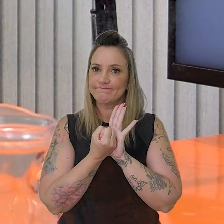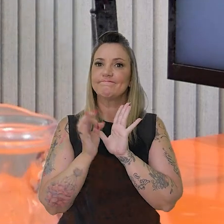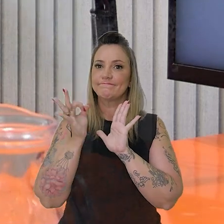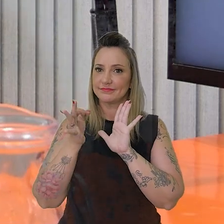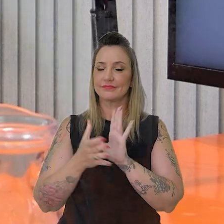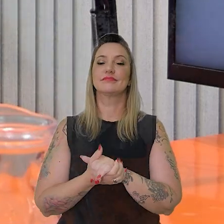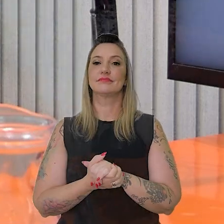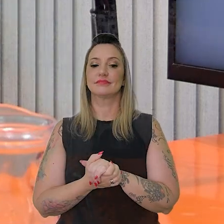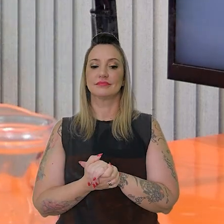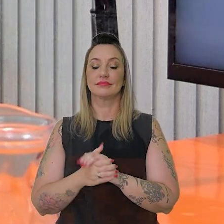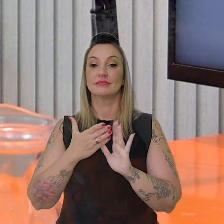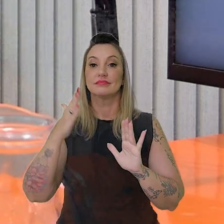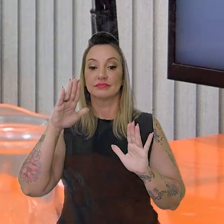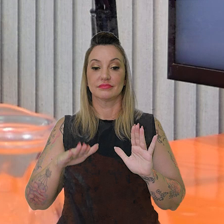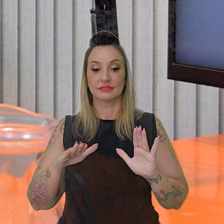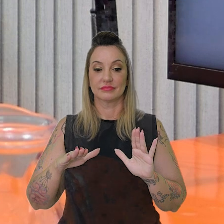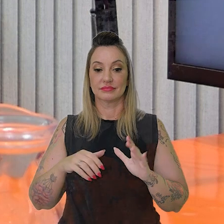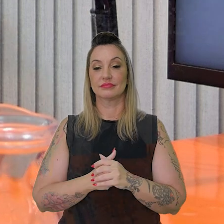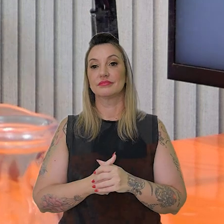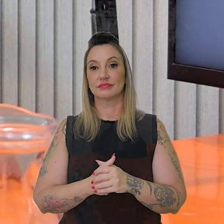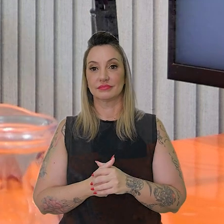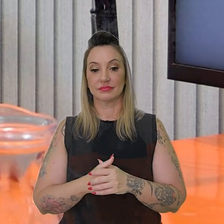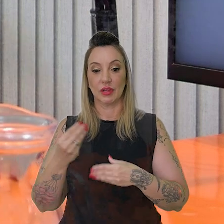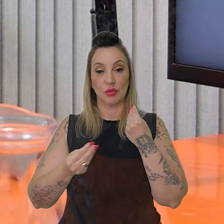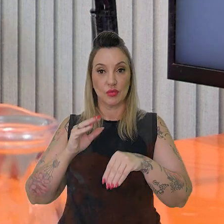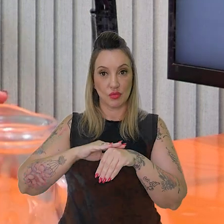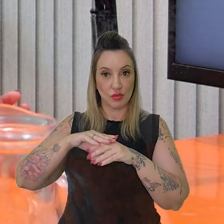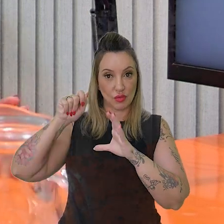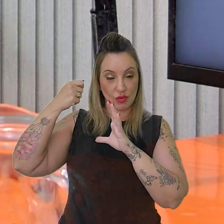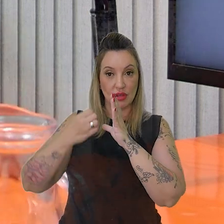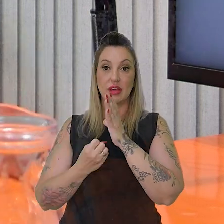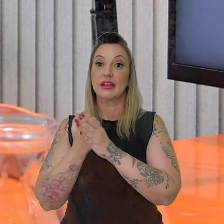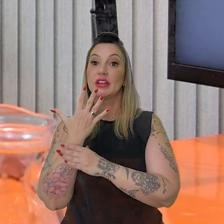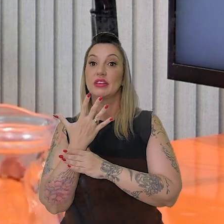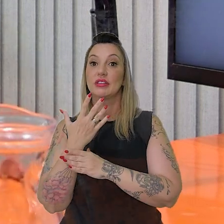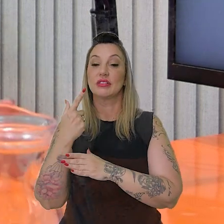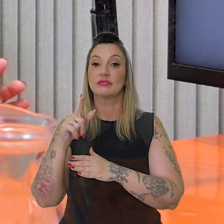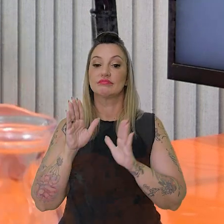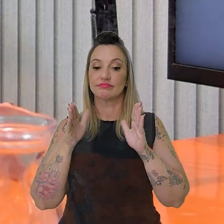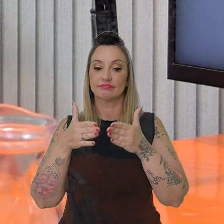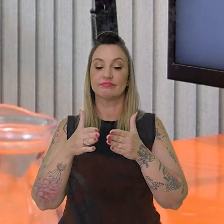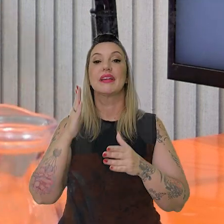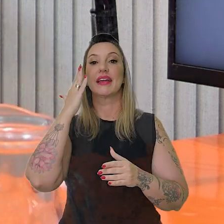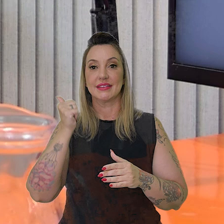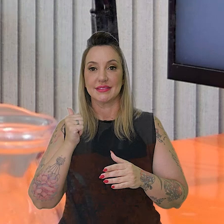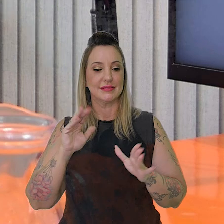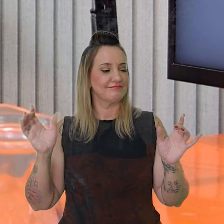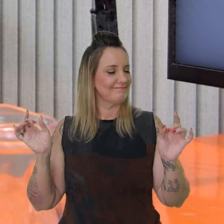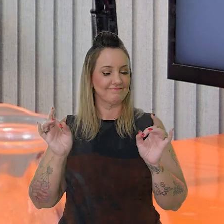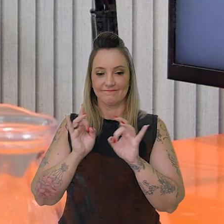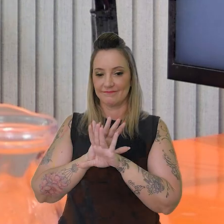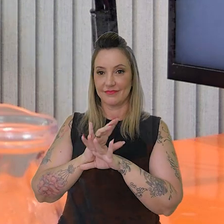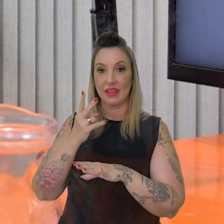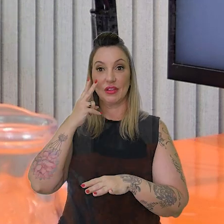legal E aí na parte da tarde vai pro Storm Como produzir vídeos criativos pro seu segmento Então você já sai